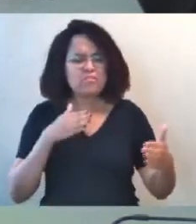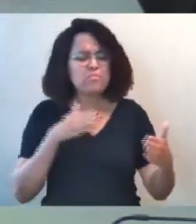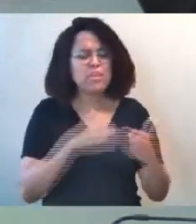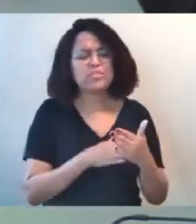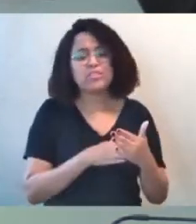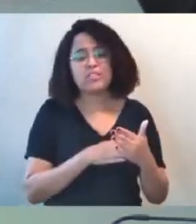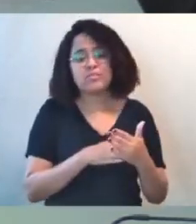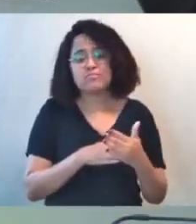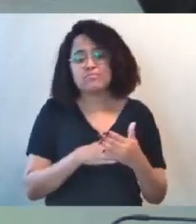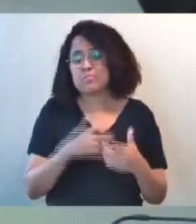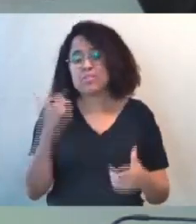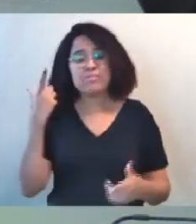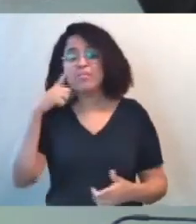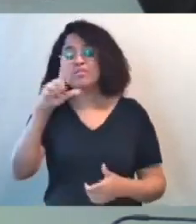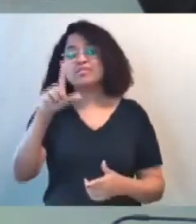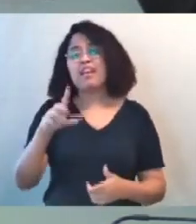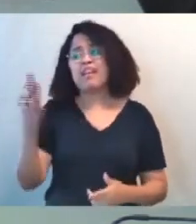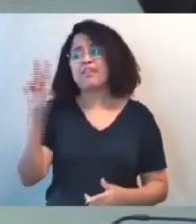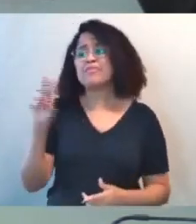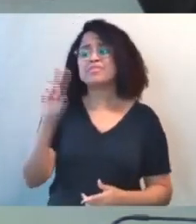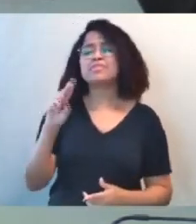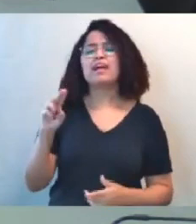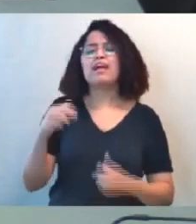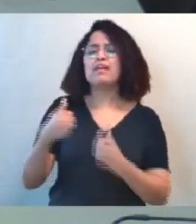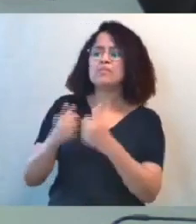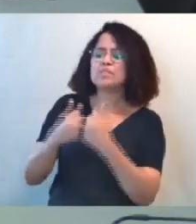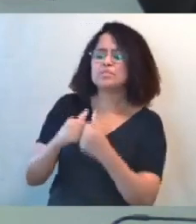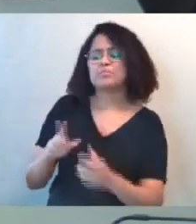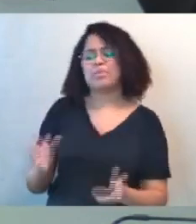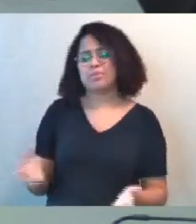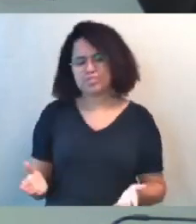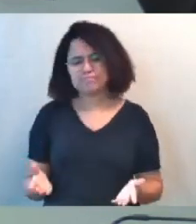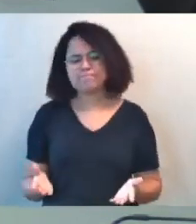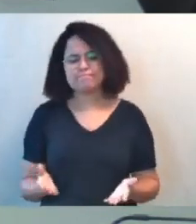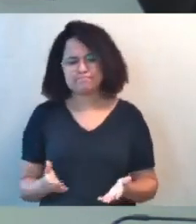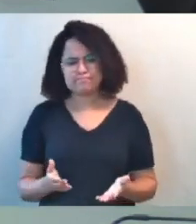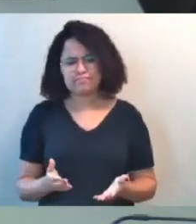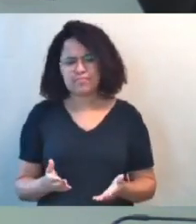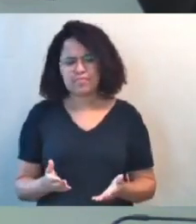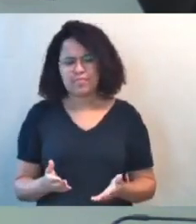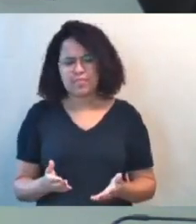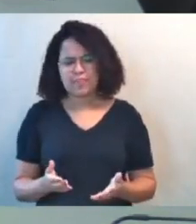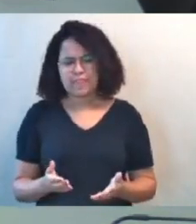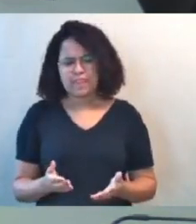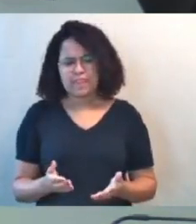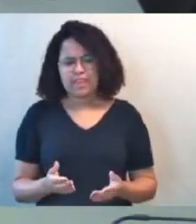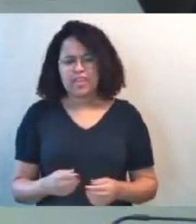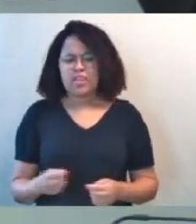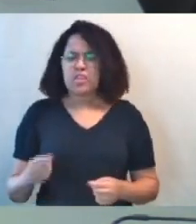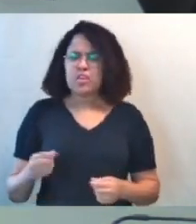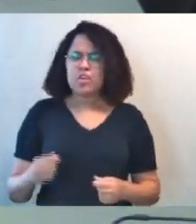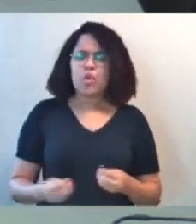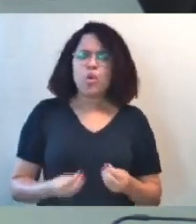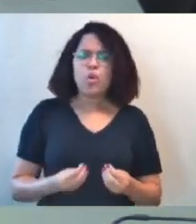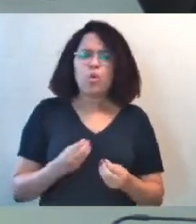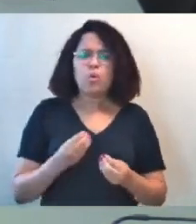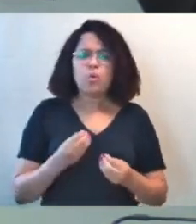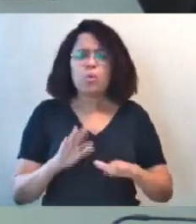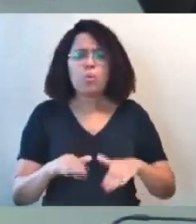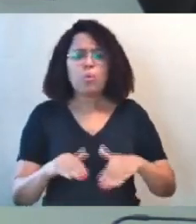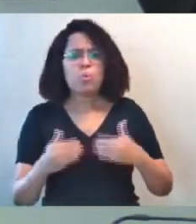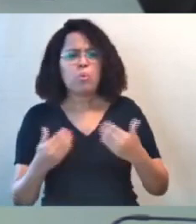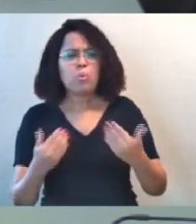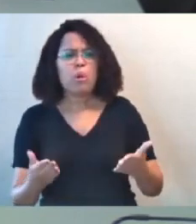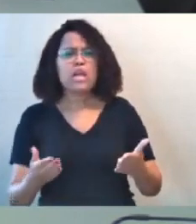as medidas, né, que o senhor disse que vocês vão estar tomando e quais são essas penalidades? Porque as pessoas elas não